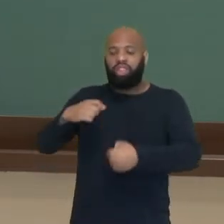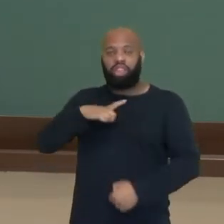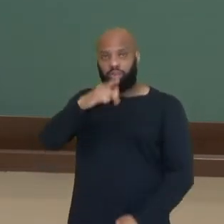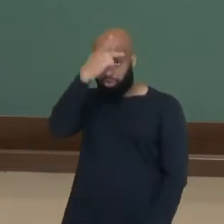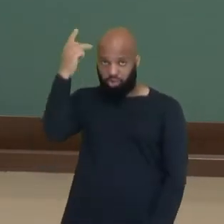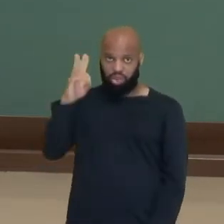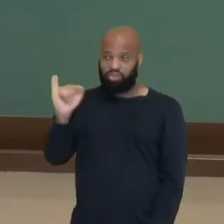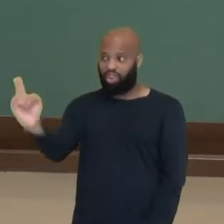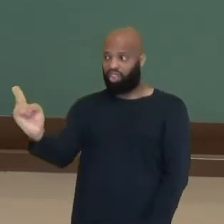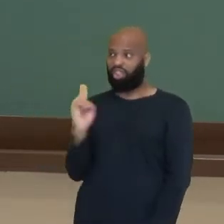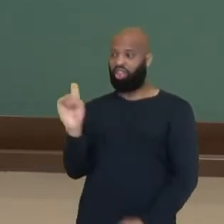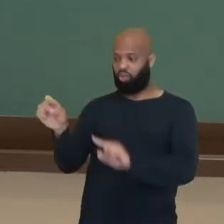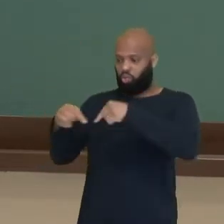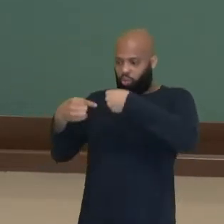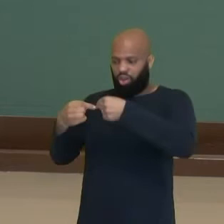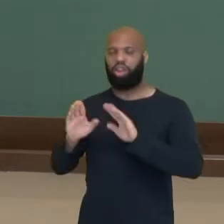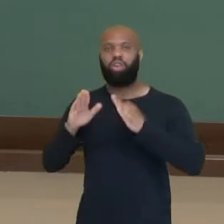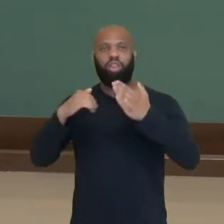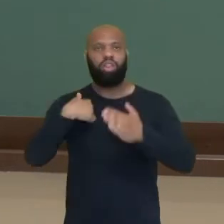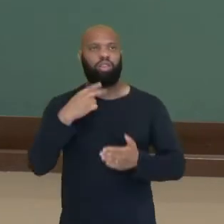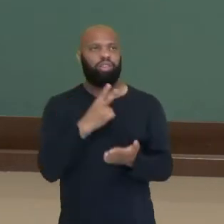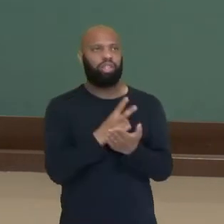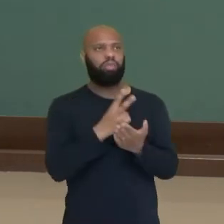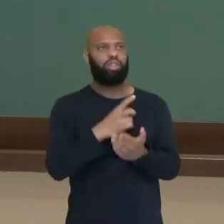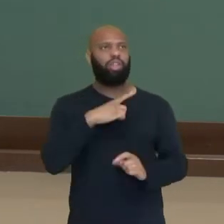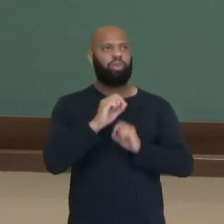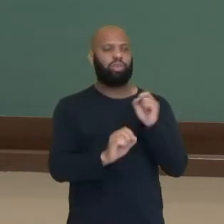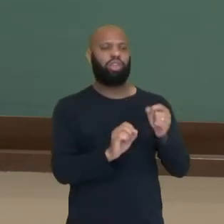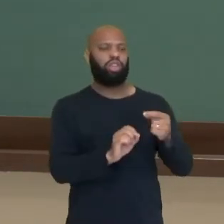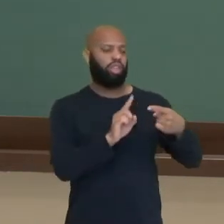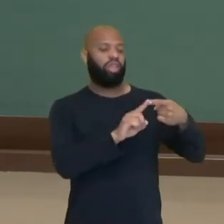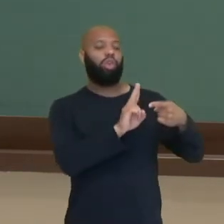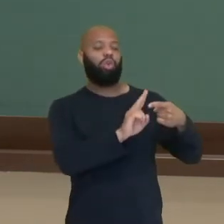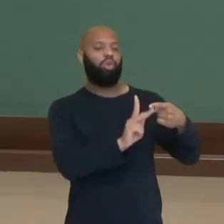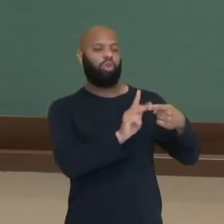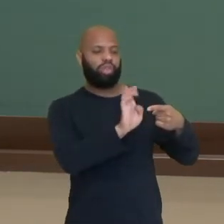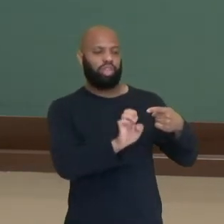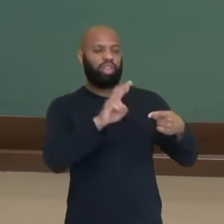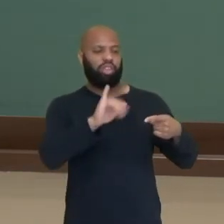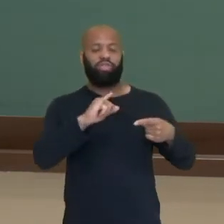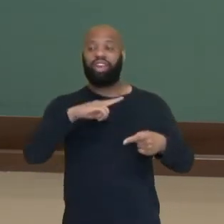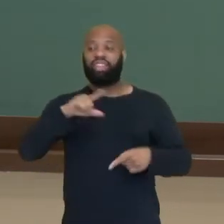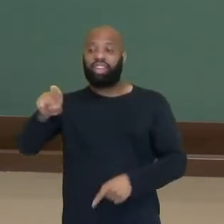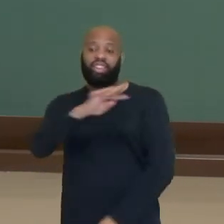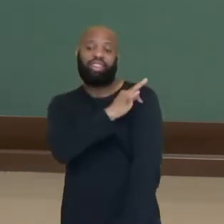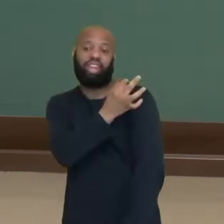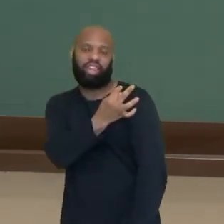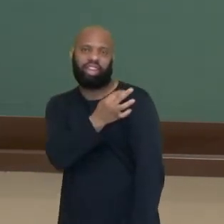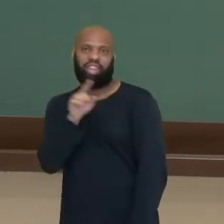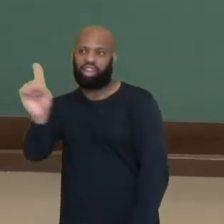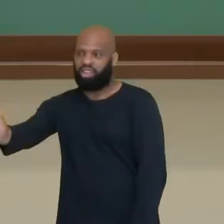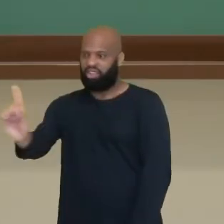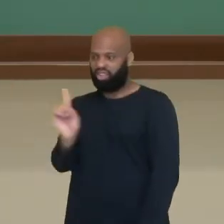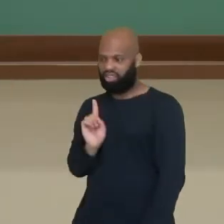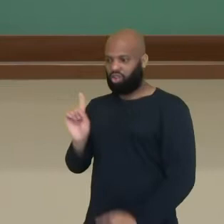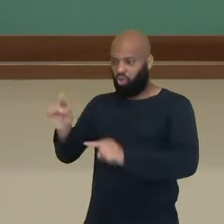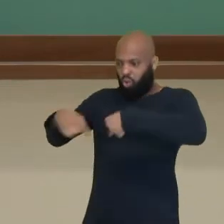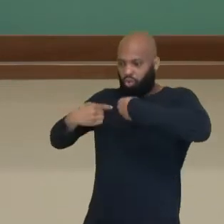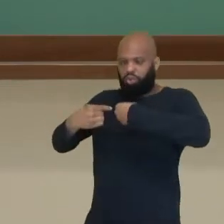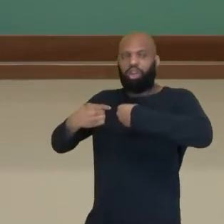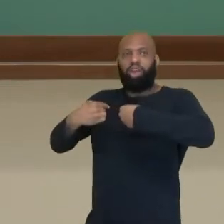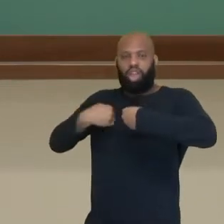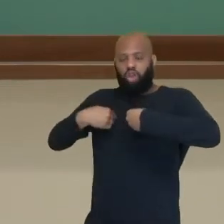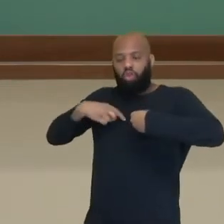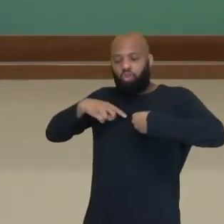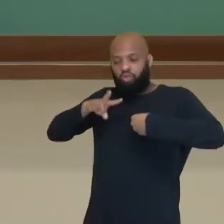me atacando. Então, eu sempre vou ter o que, né, que vai receber a técnica de defesa. Essa pessoa ela vai partir para o